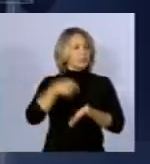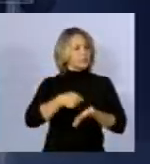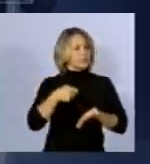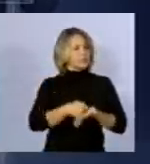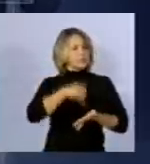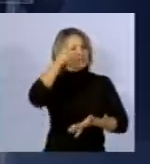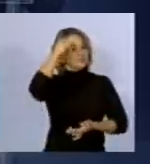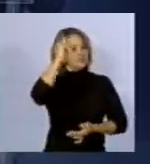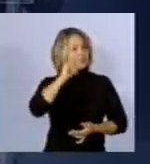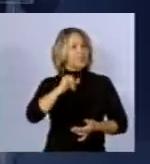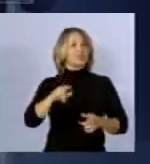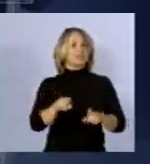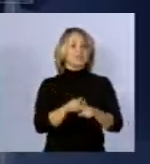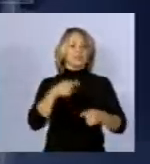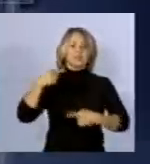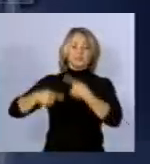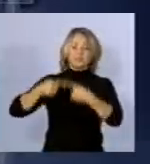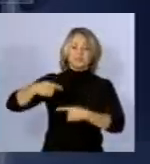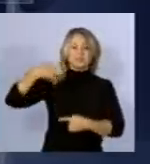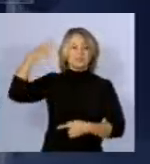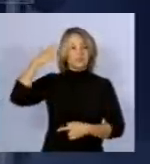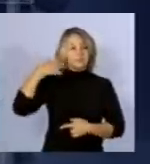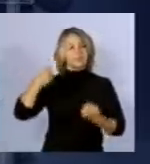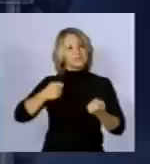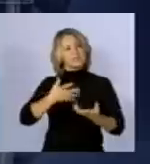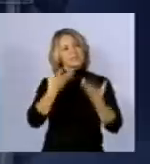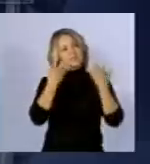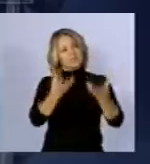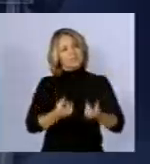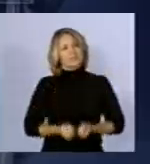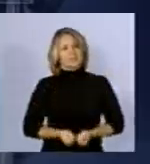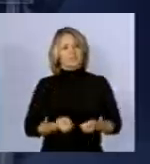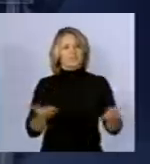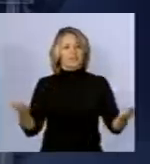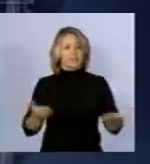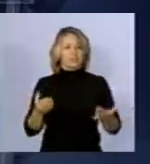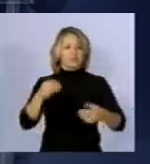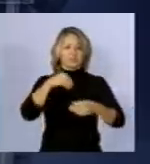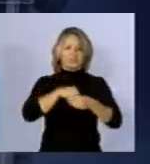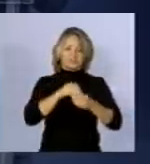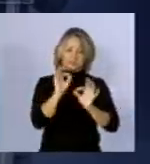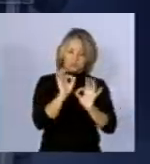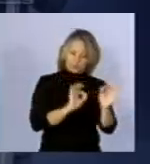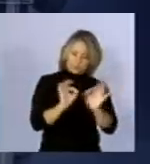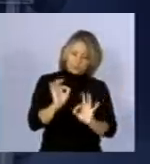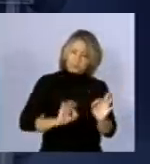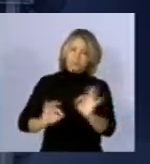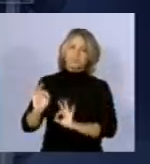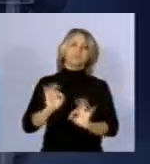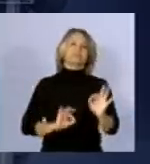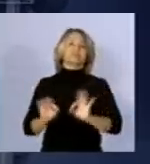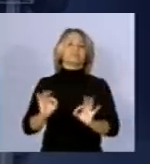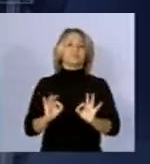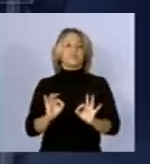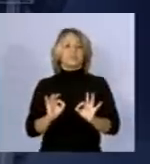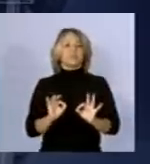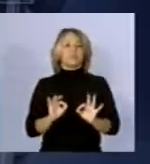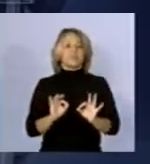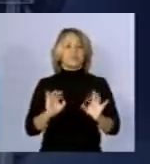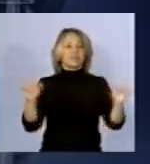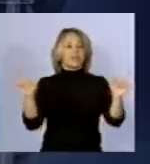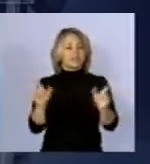que as políticas públicas devem ser adotadas aí dentro de um planejamento que ali